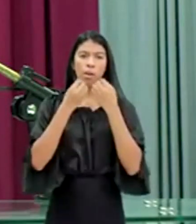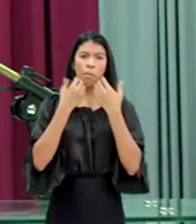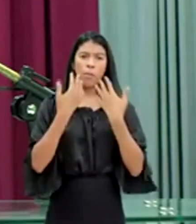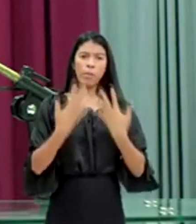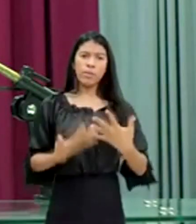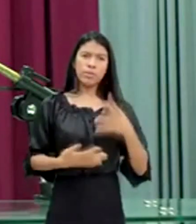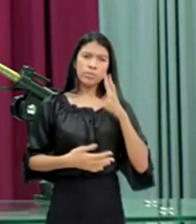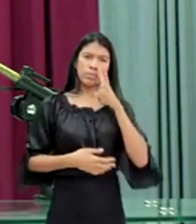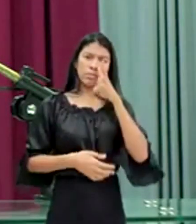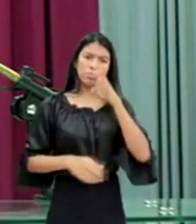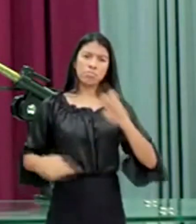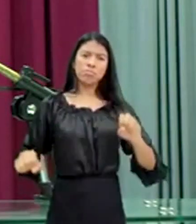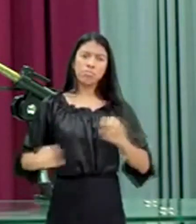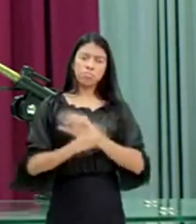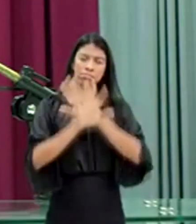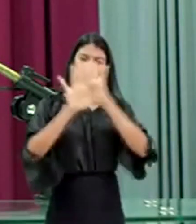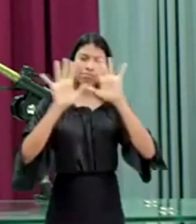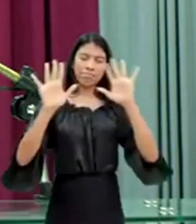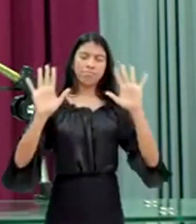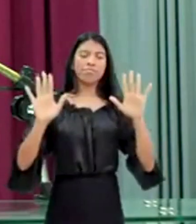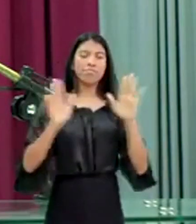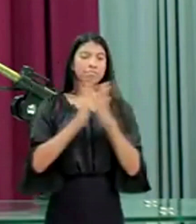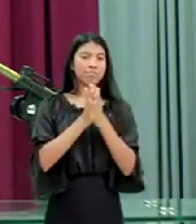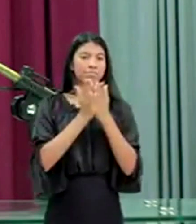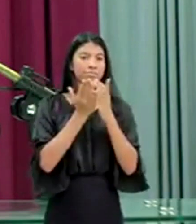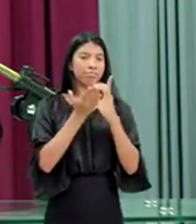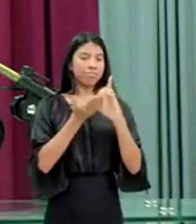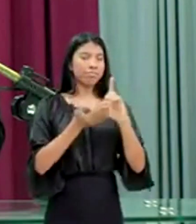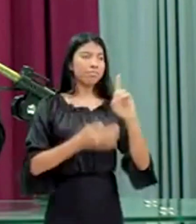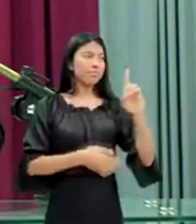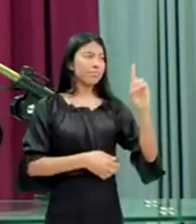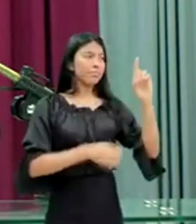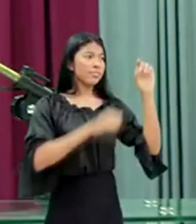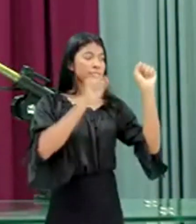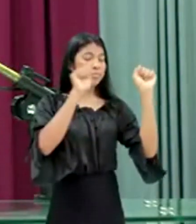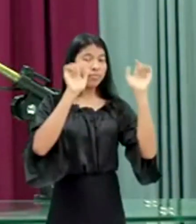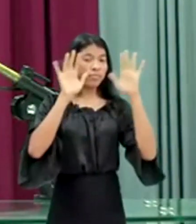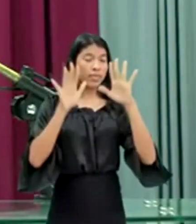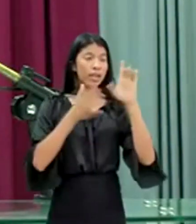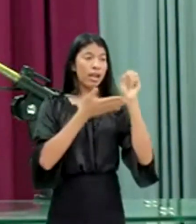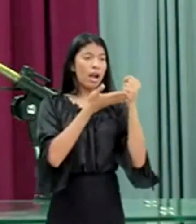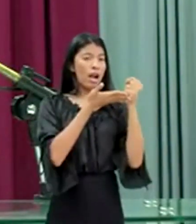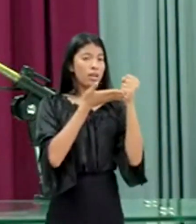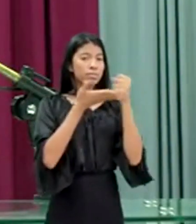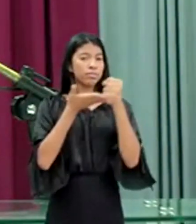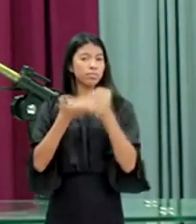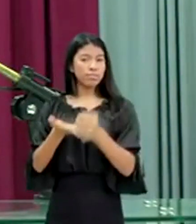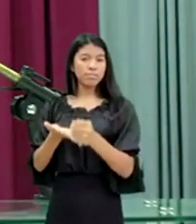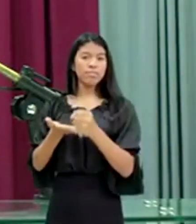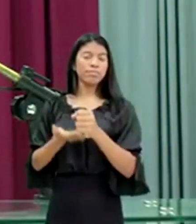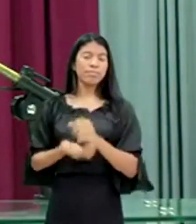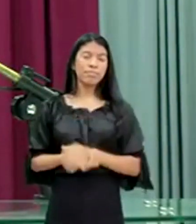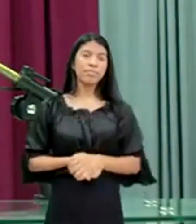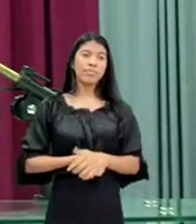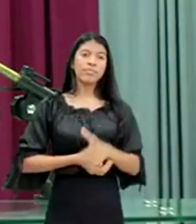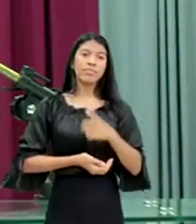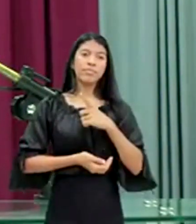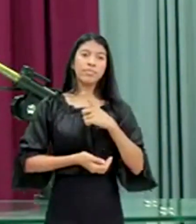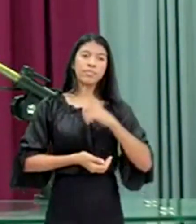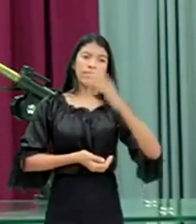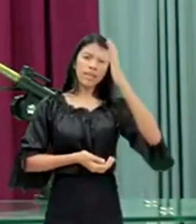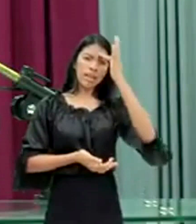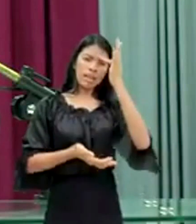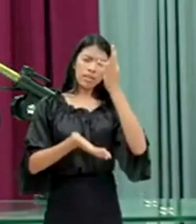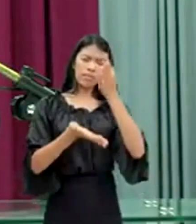e gloriosa palavra de Deus. Que o Senhor Deus nos ajude, que nós tenhamos esta fé